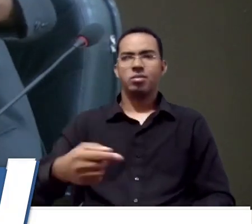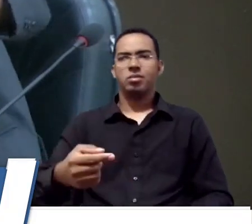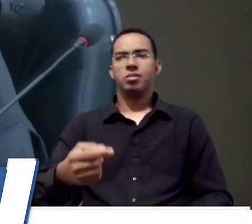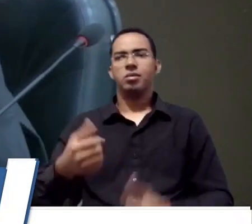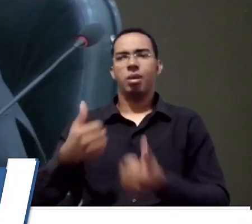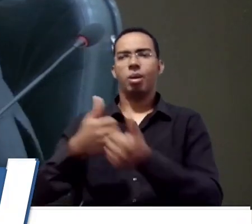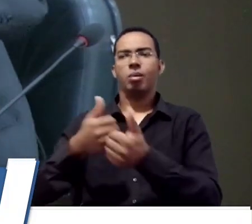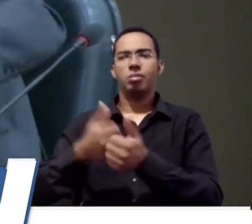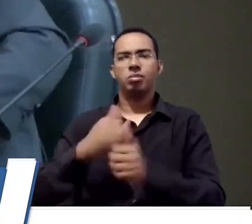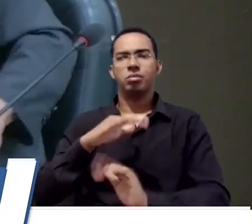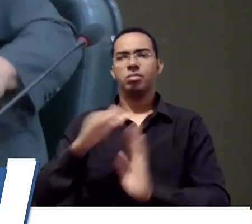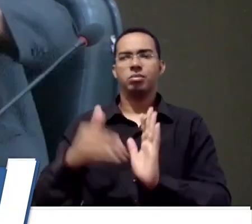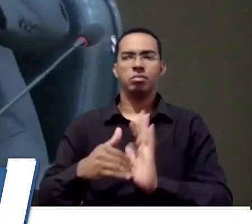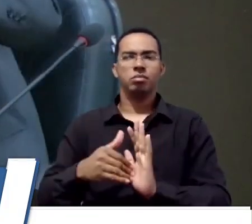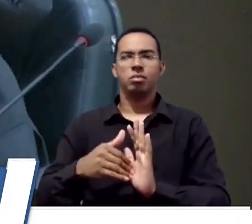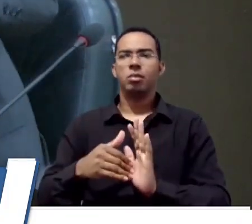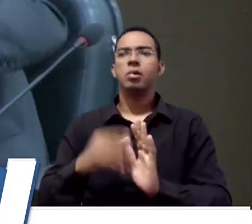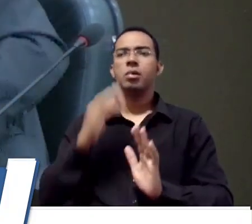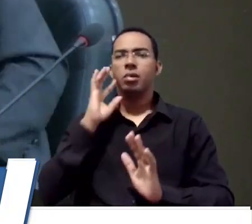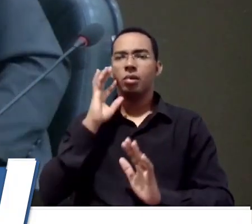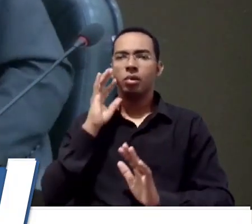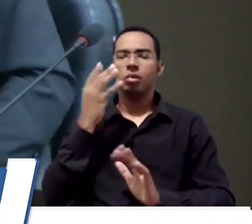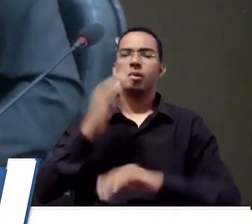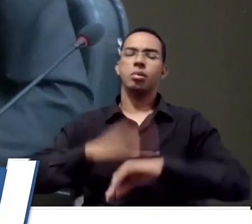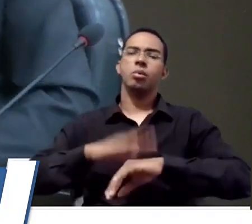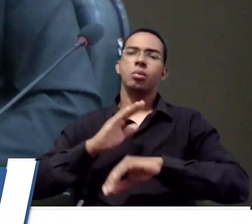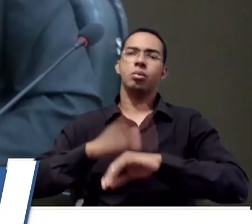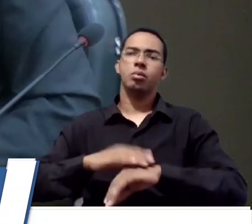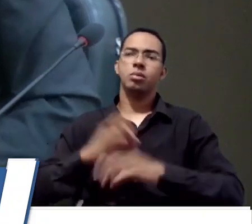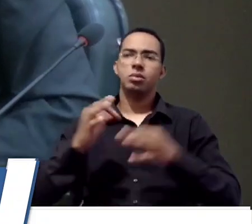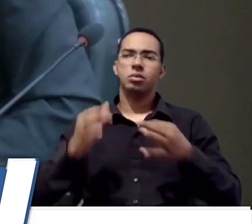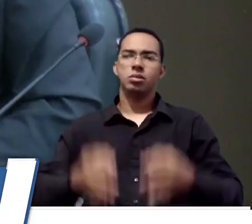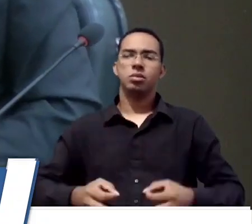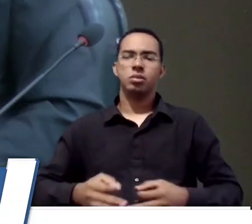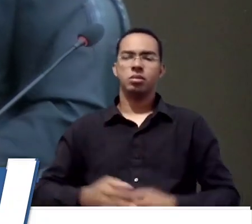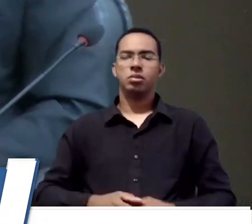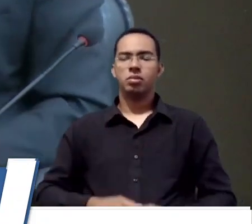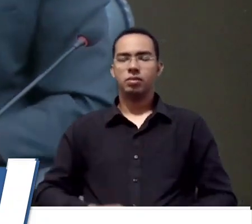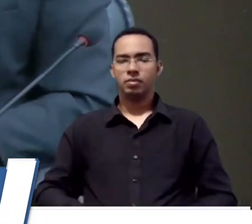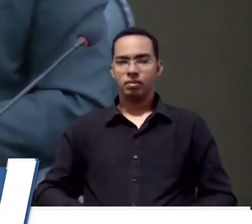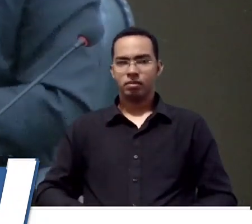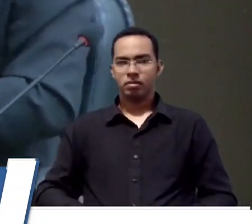tudo isso. E nós vamos tomar as devidas providências para ter certeza disso.